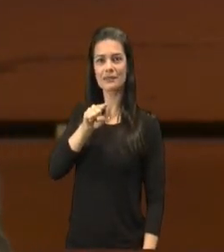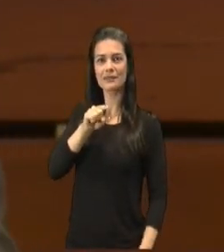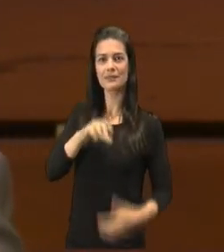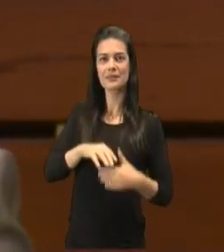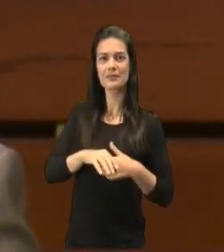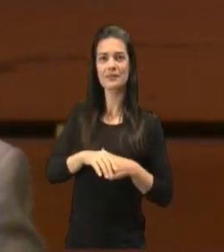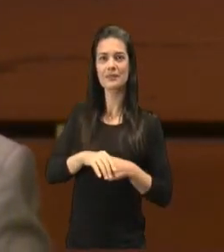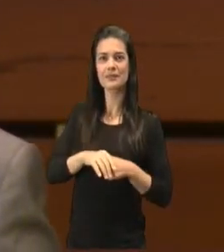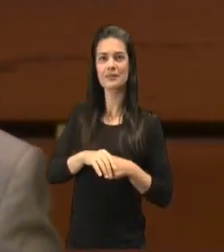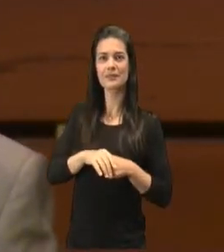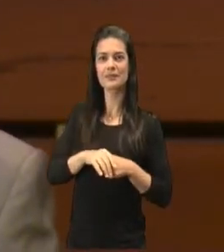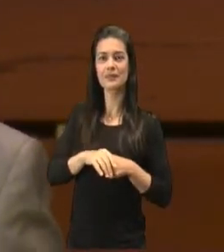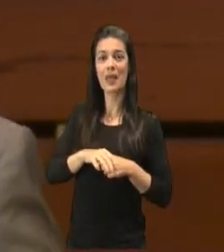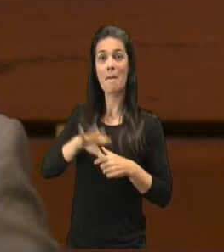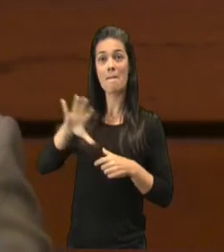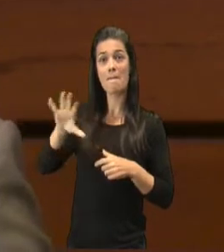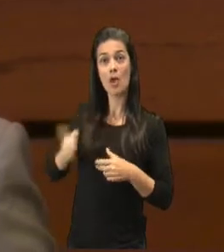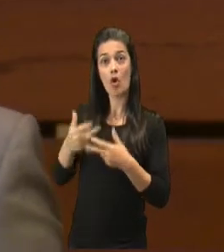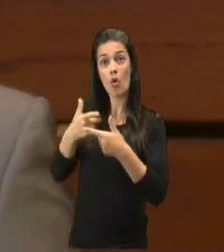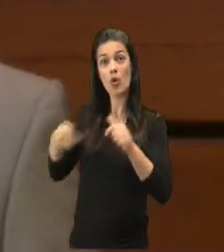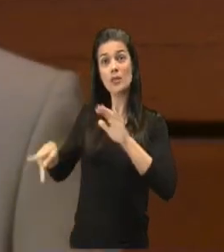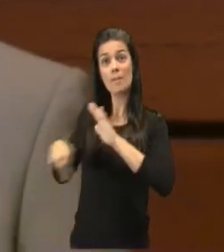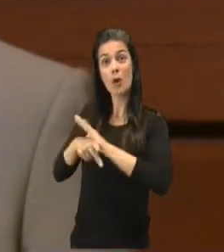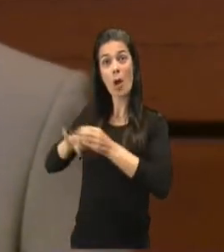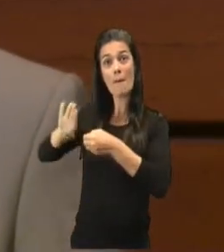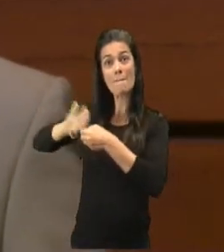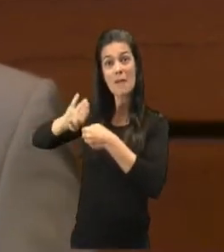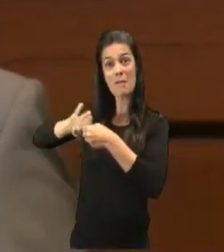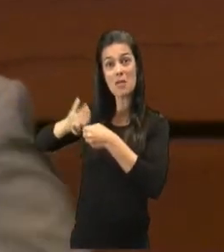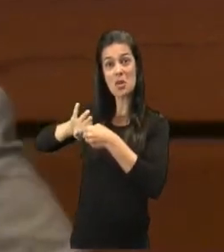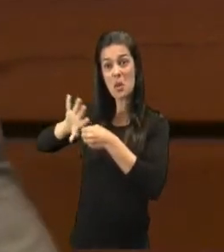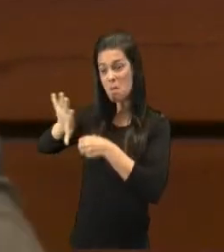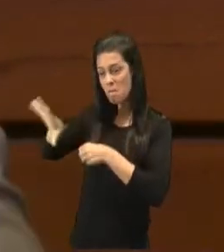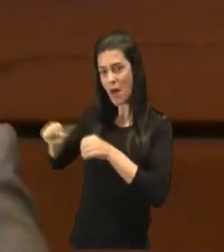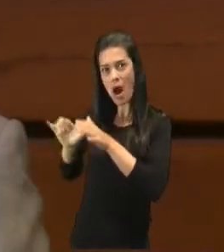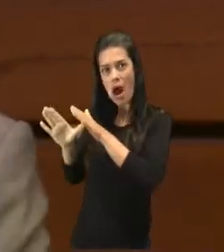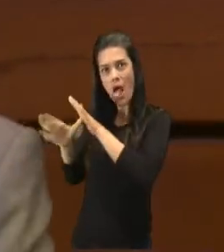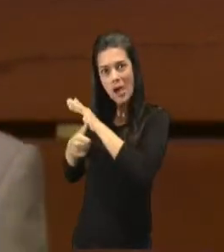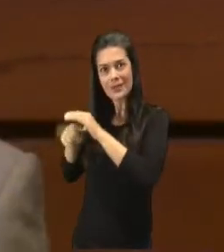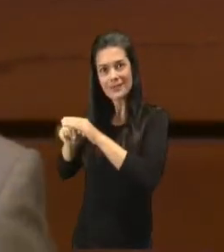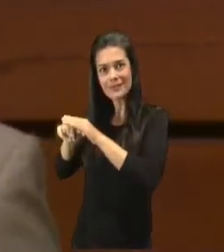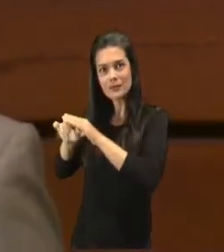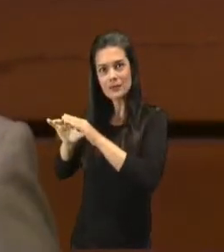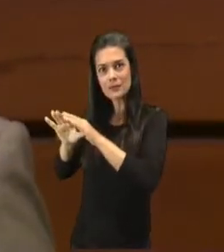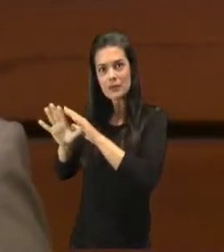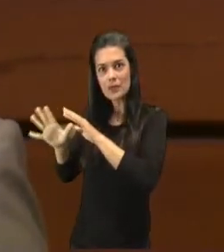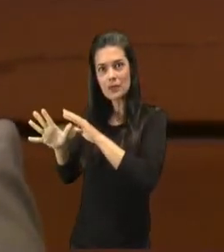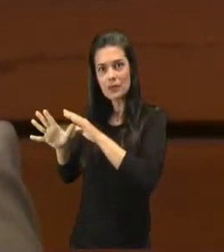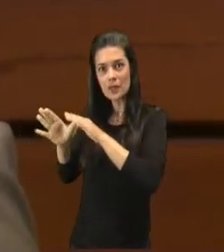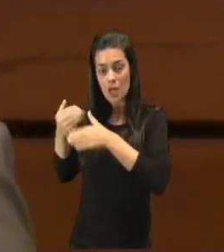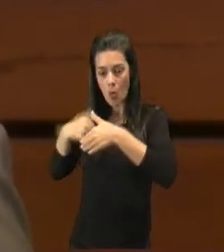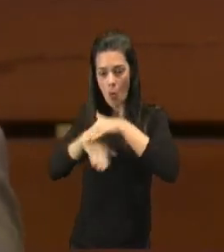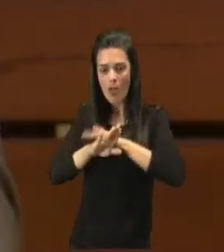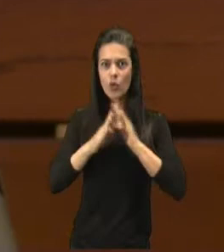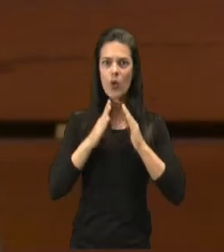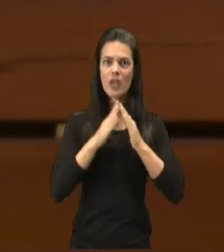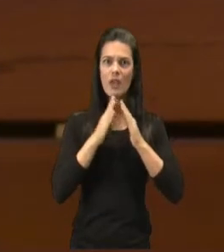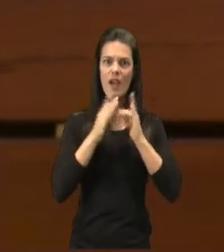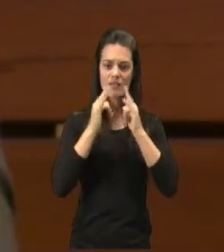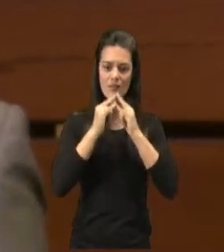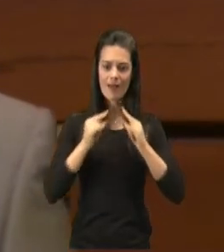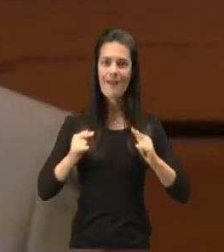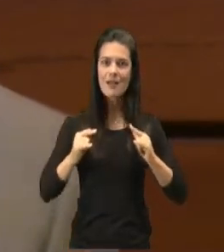e 200 ciclos de prata, e ele levou para a sua tenda, ele levou para a sua família. E qual